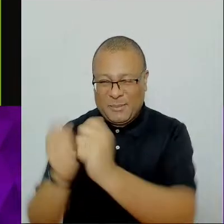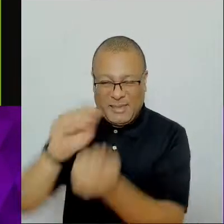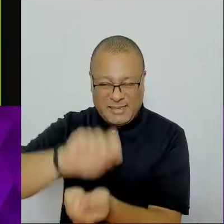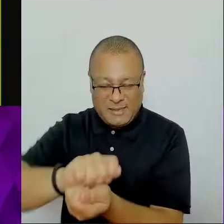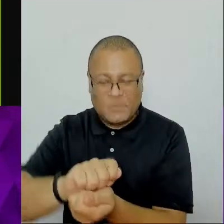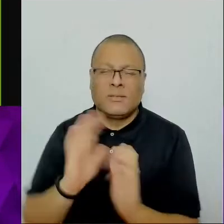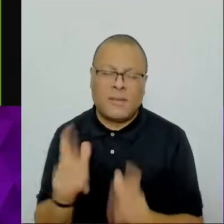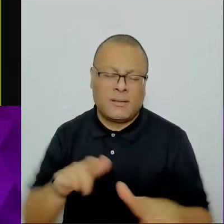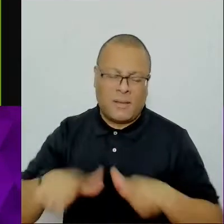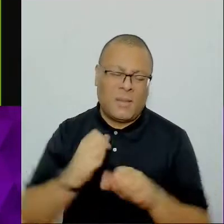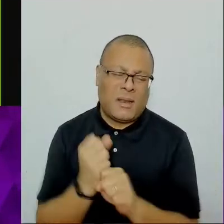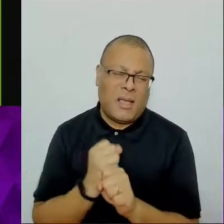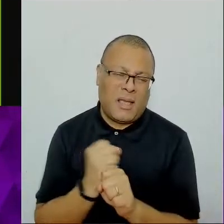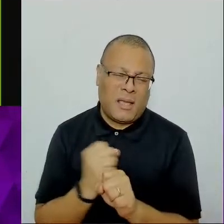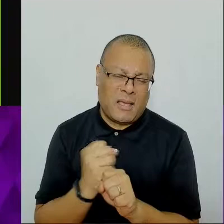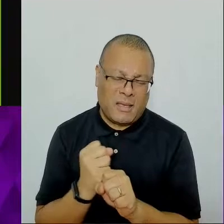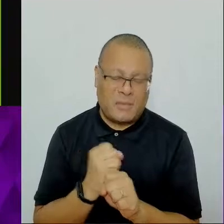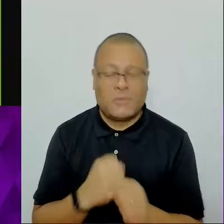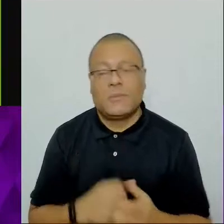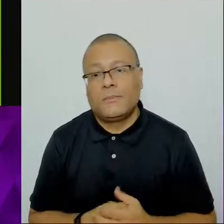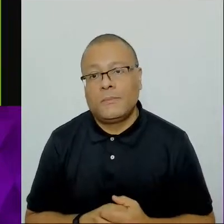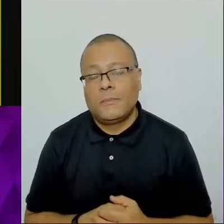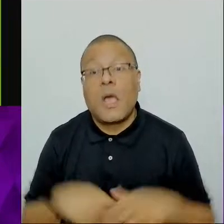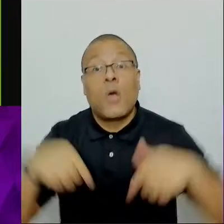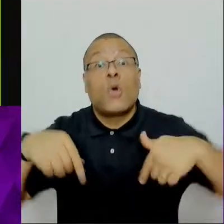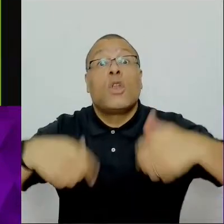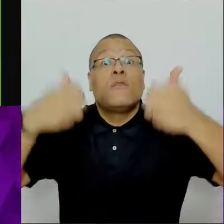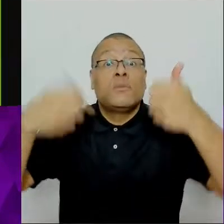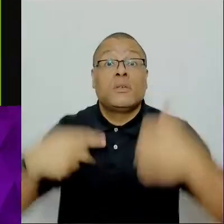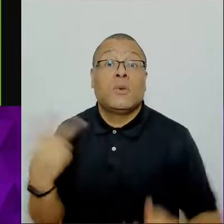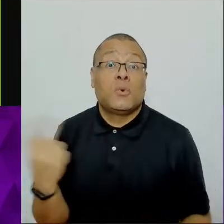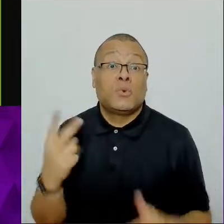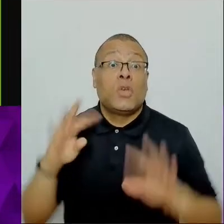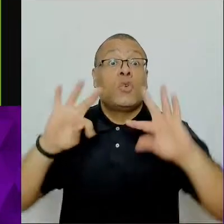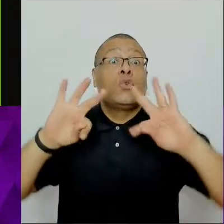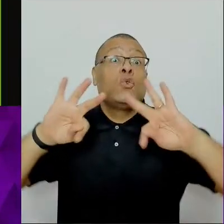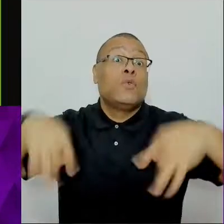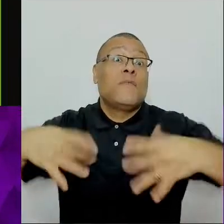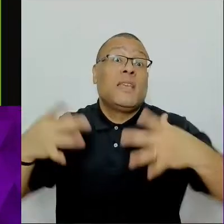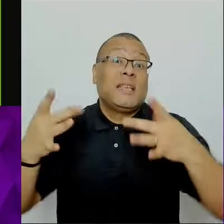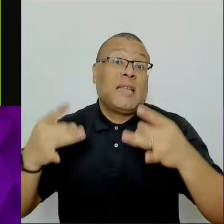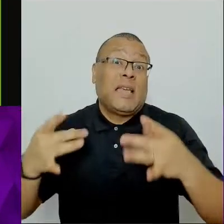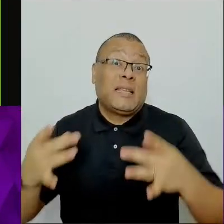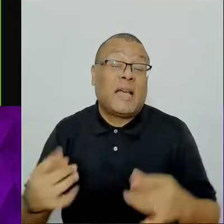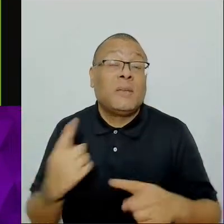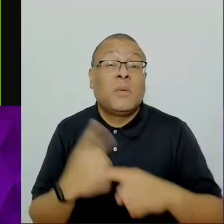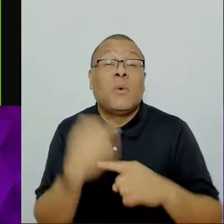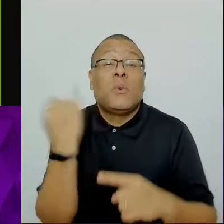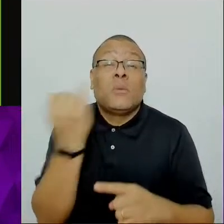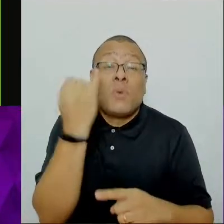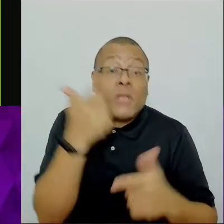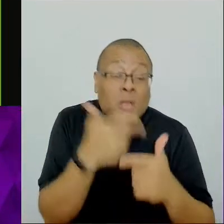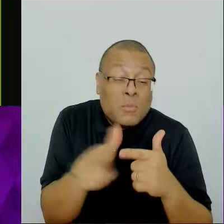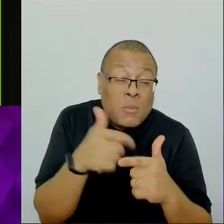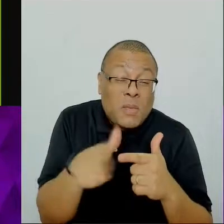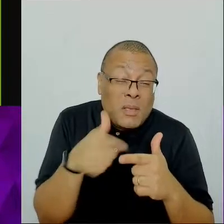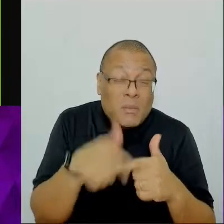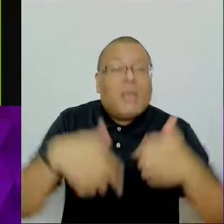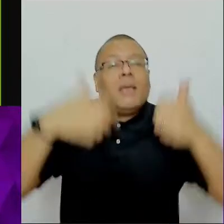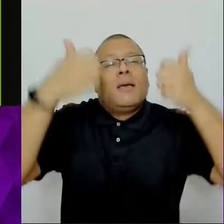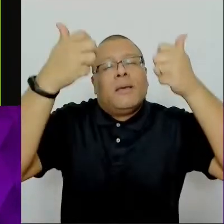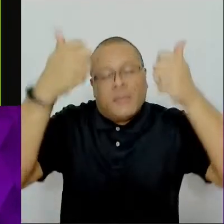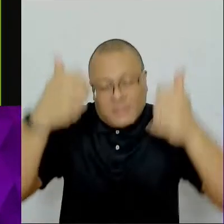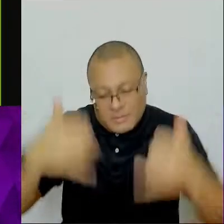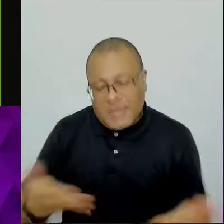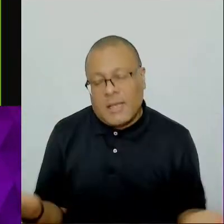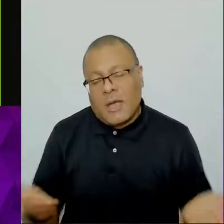e nós vamos falar sobre nós no final, porque eu acho que é mais importante aqui a gente resolver essa dor aqui, que é a dor